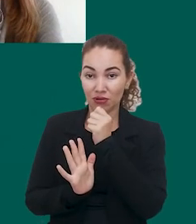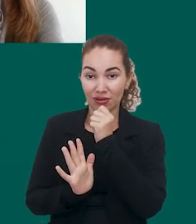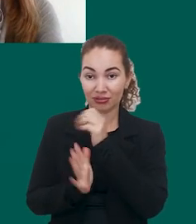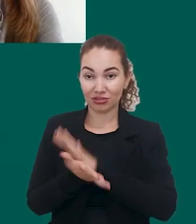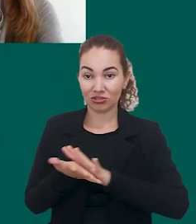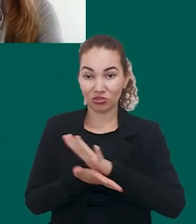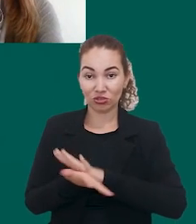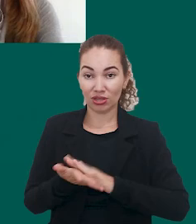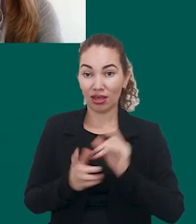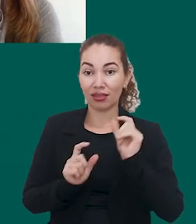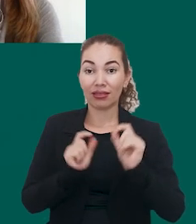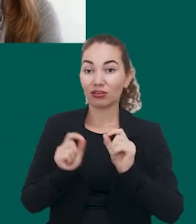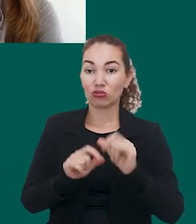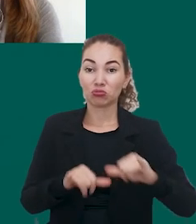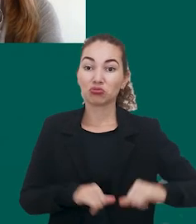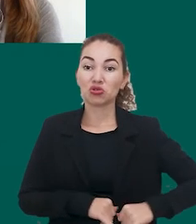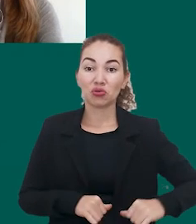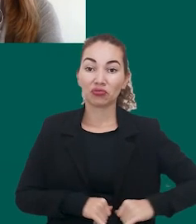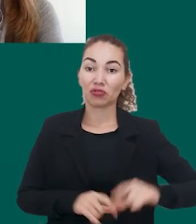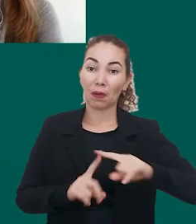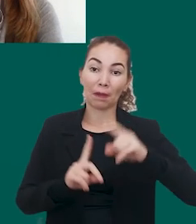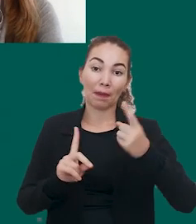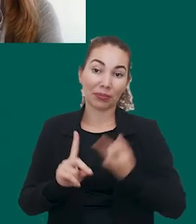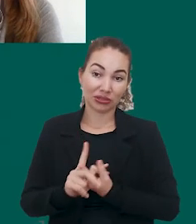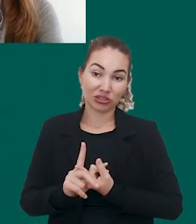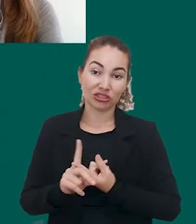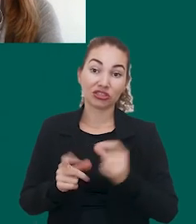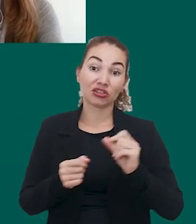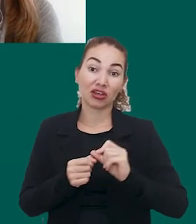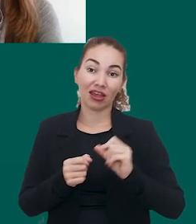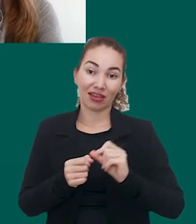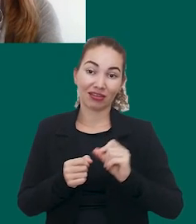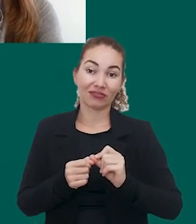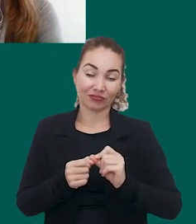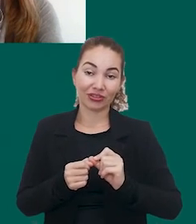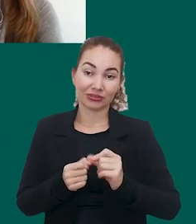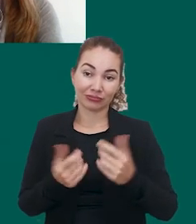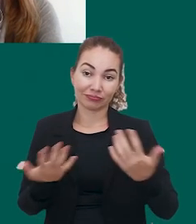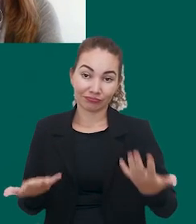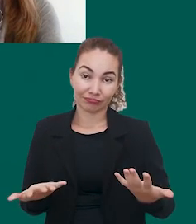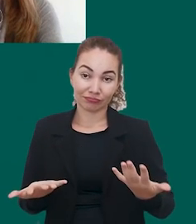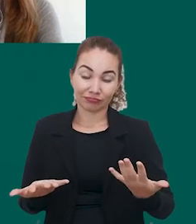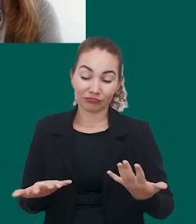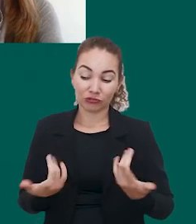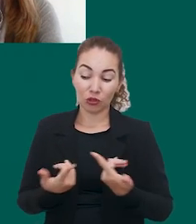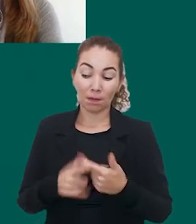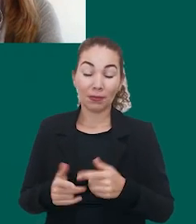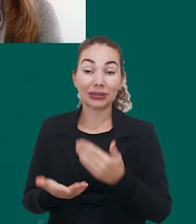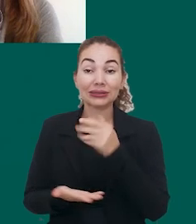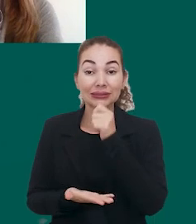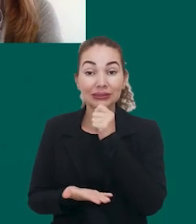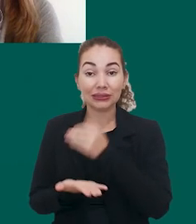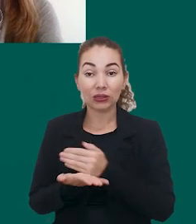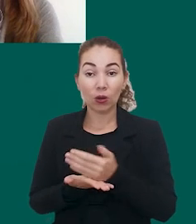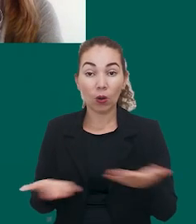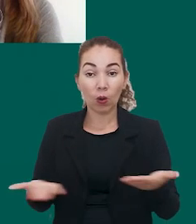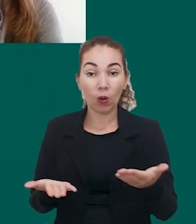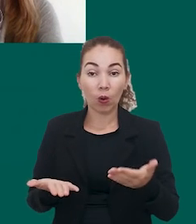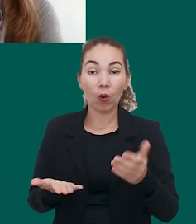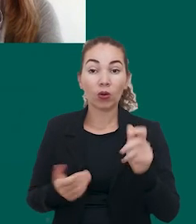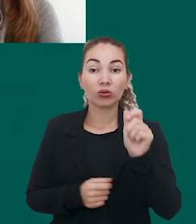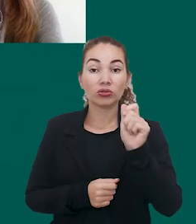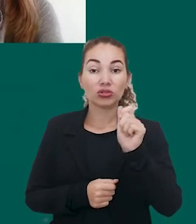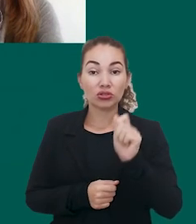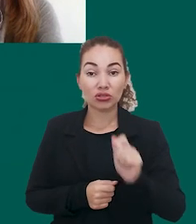dano grave para grávidas acidentais durante os estudos. Mas esses estudos estão ocorrendo. O que hoje as sociedades